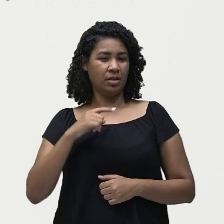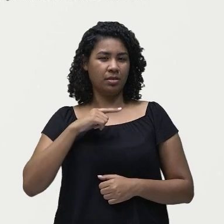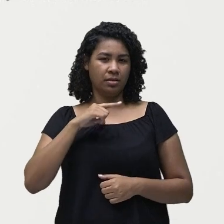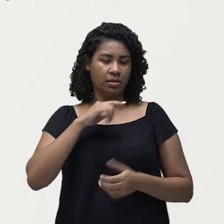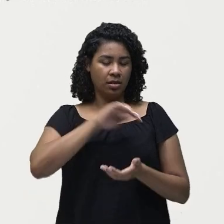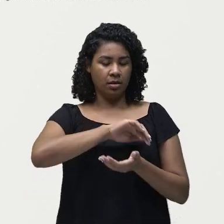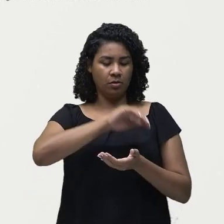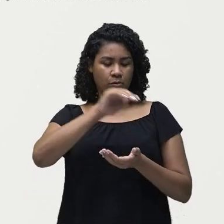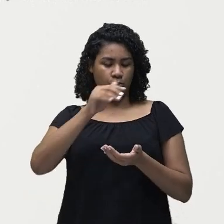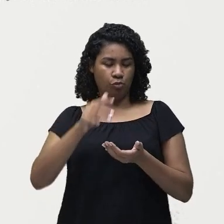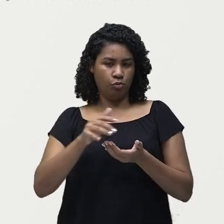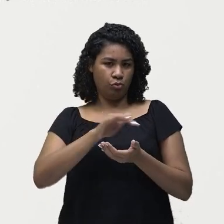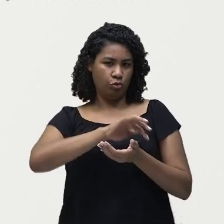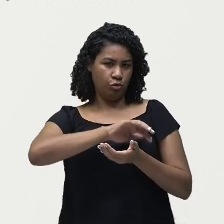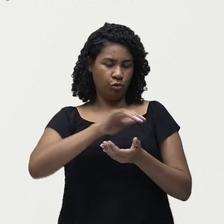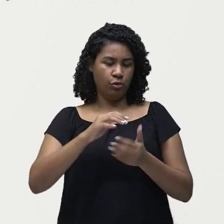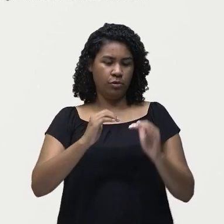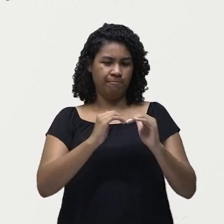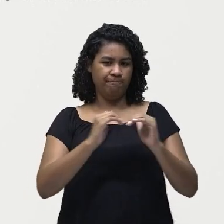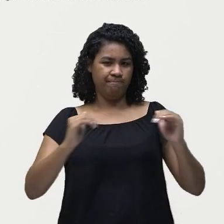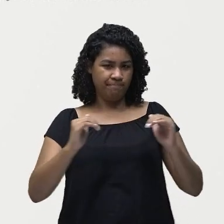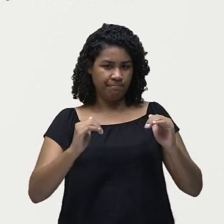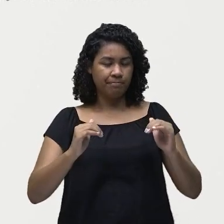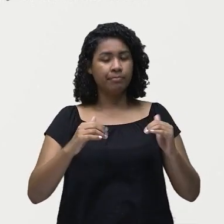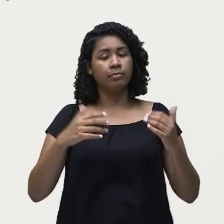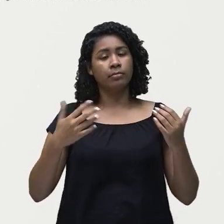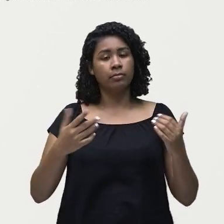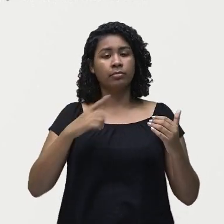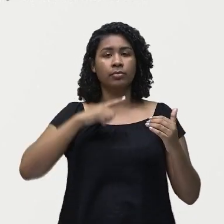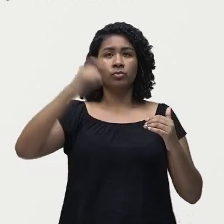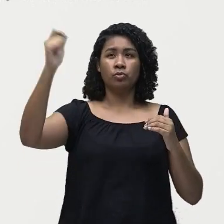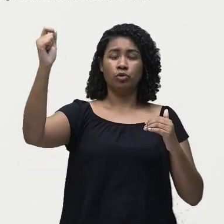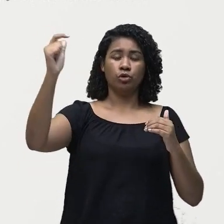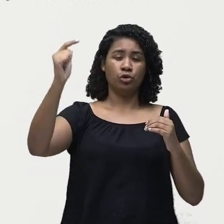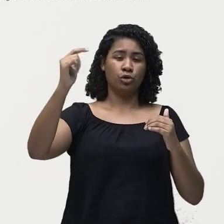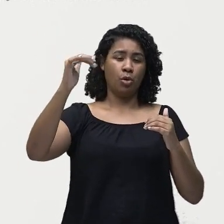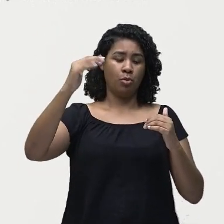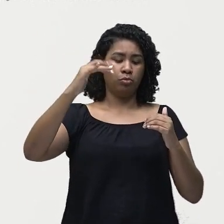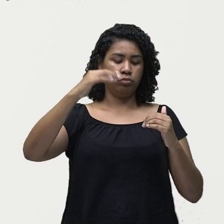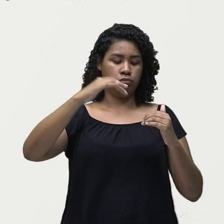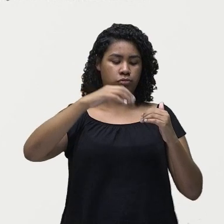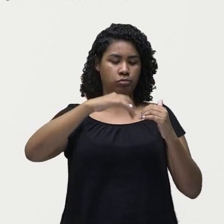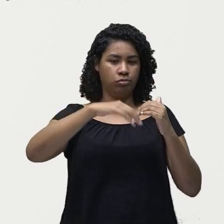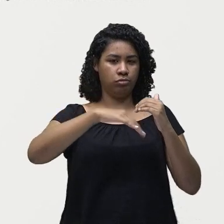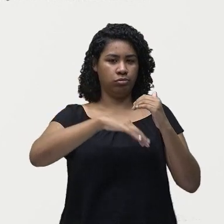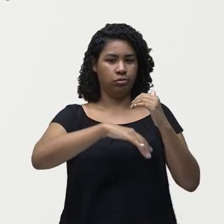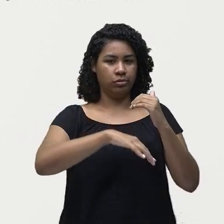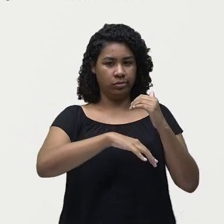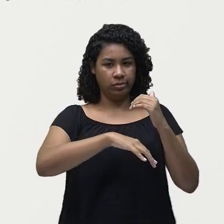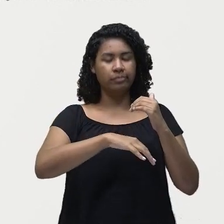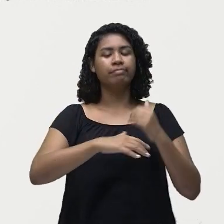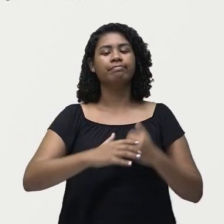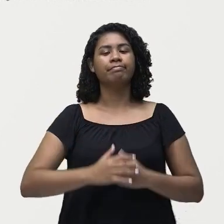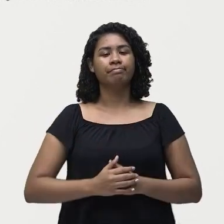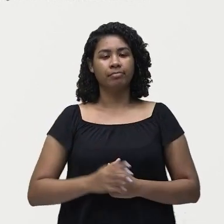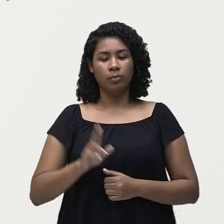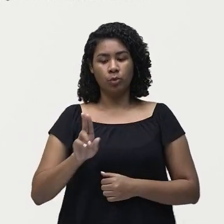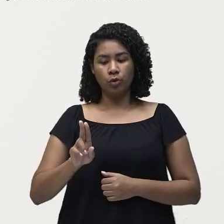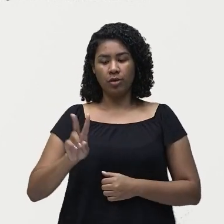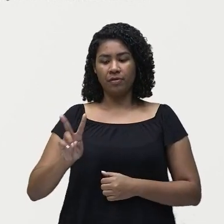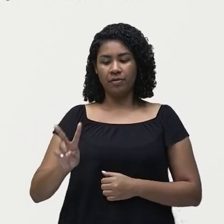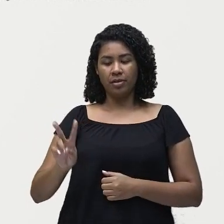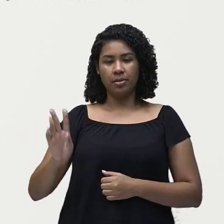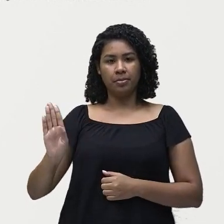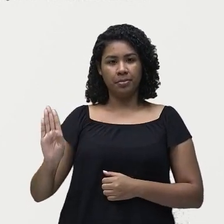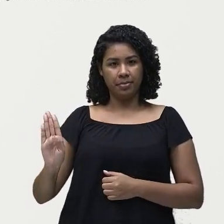camada de ozônio, existe uma maior incidência da radiação UVB. Essa